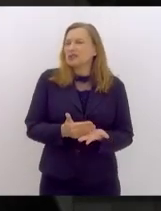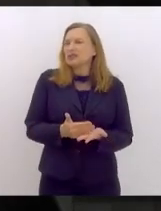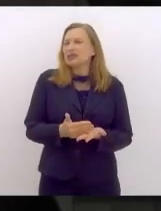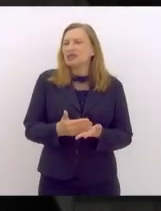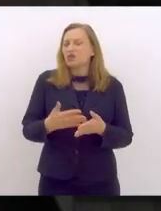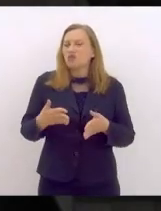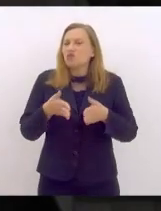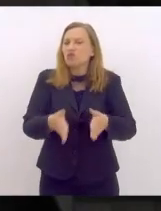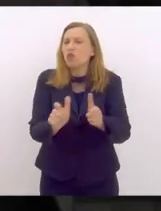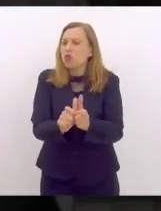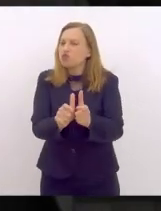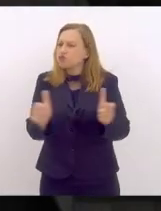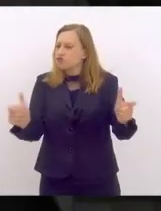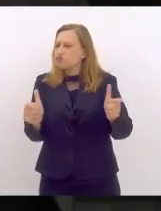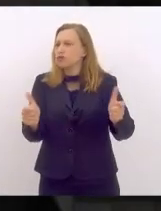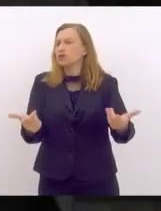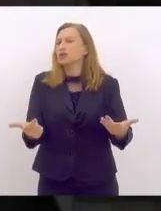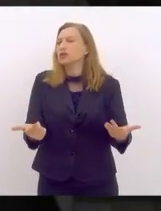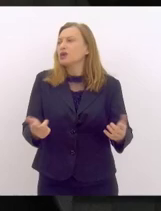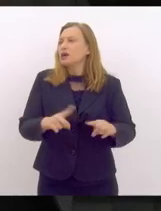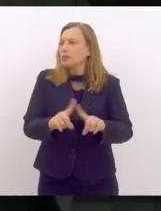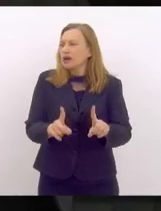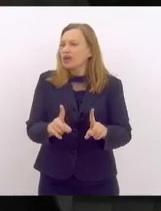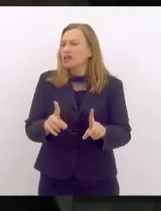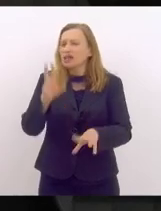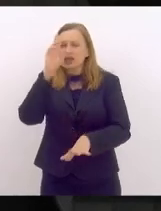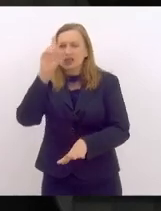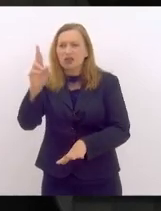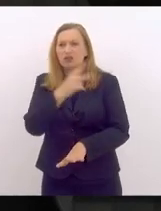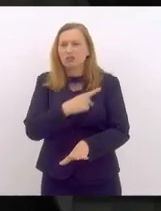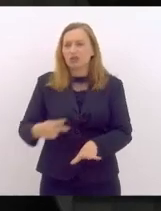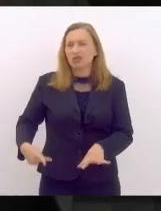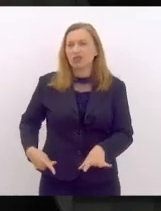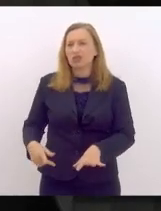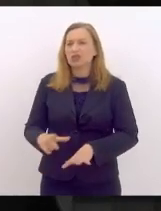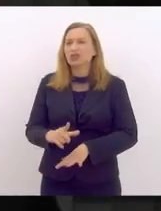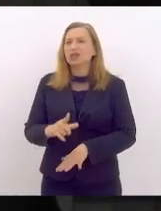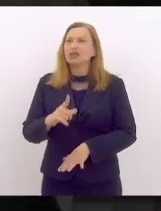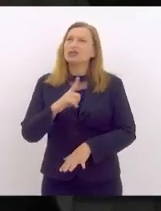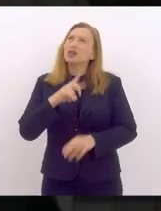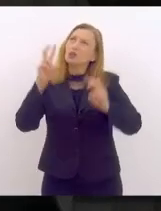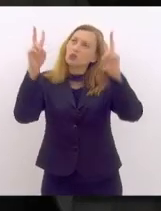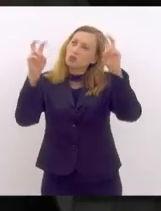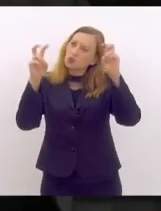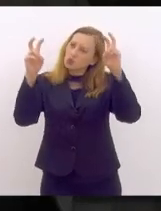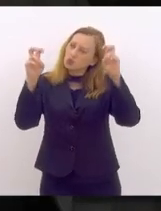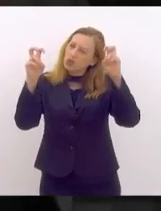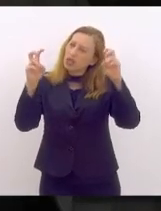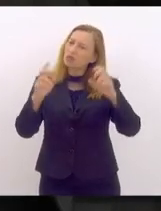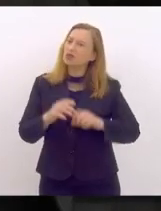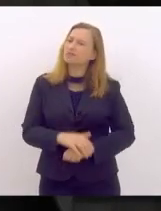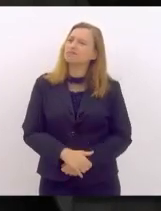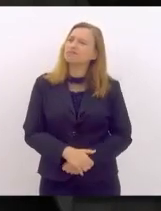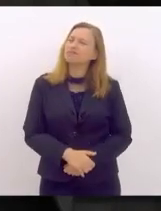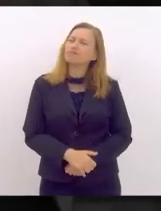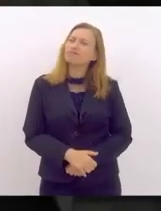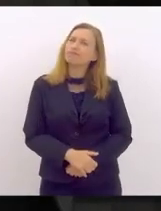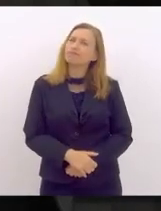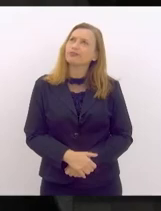muito grande mas senhora Presidente tem um tema colateral